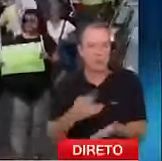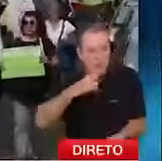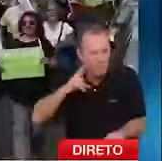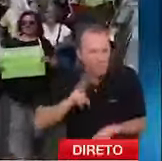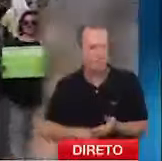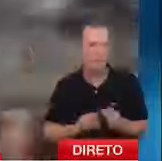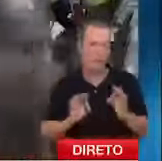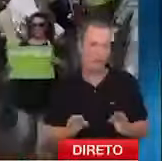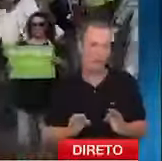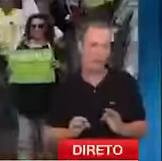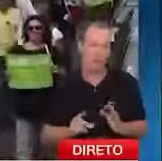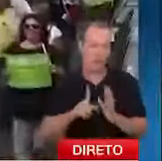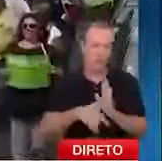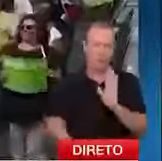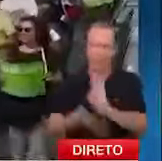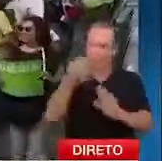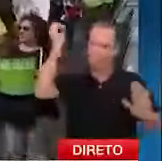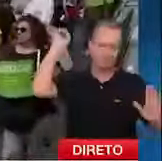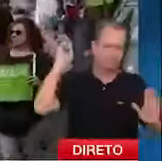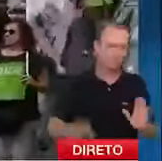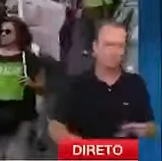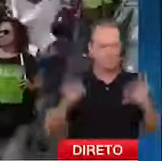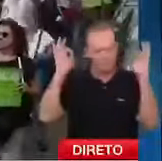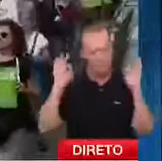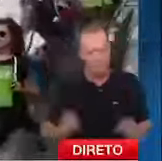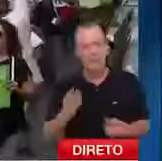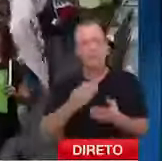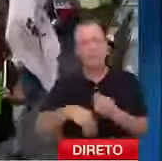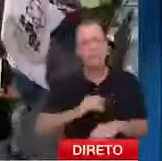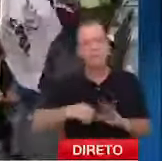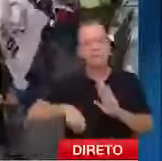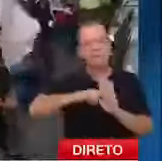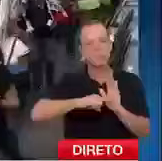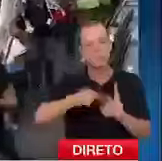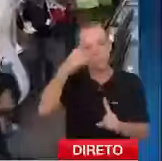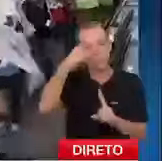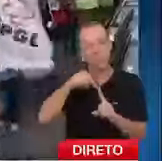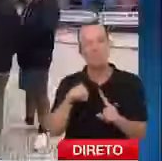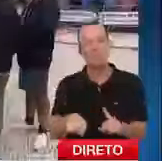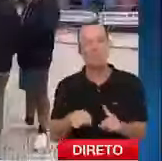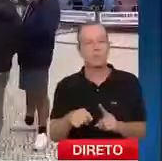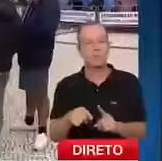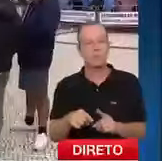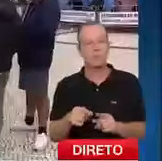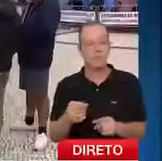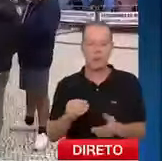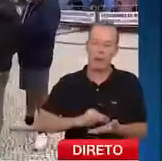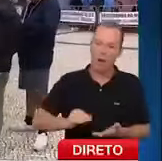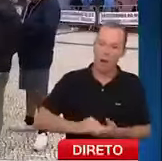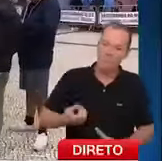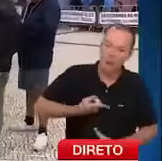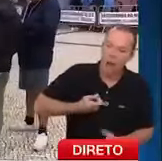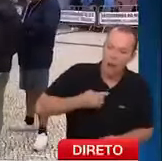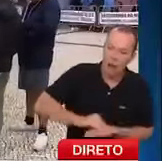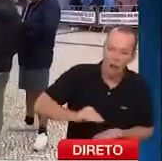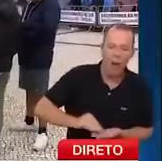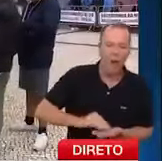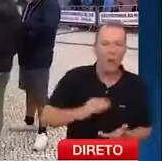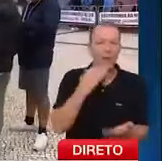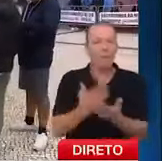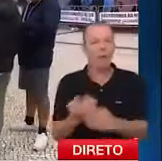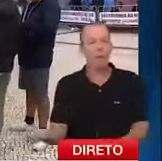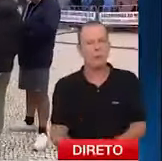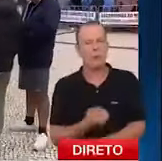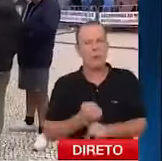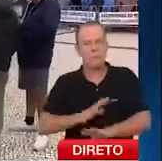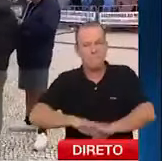Abolição deste projeto bem com outras medidas para diminuir a burocracia que os professores são sujeitos e que trazem bastante trabalho